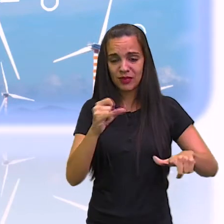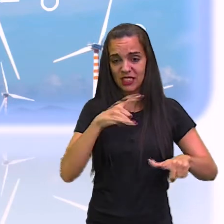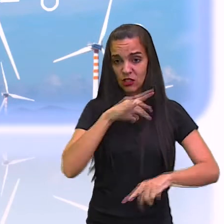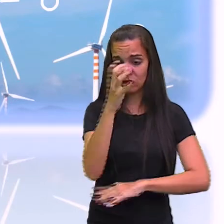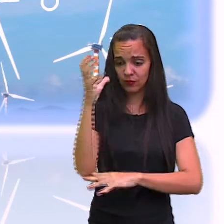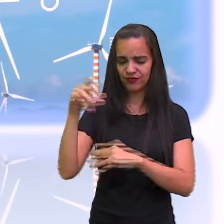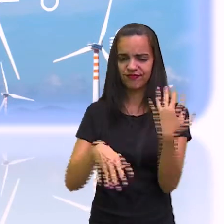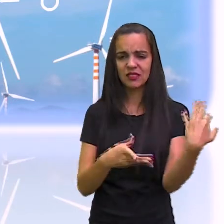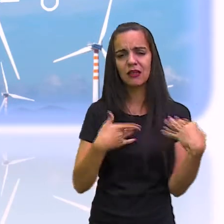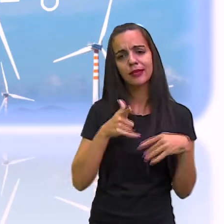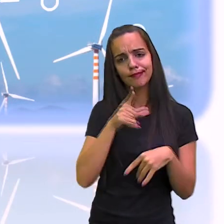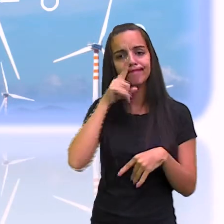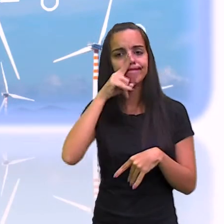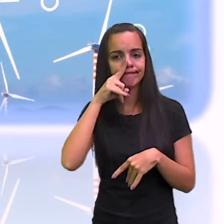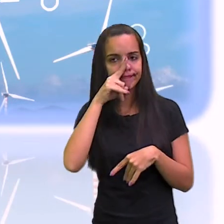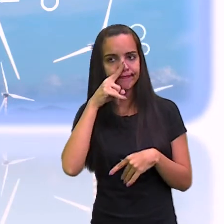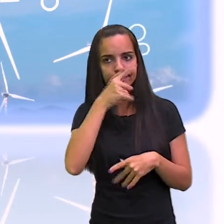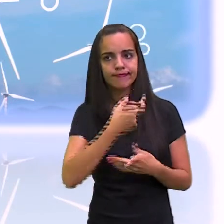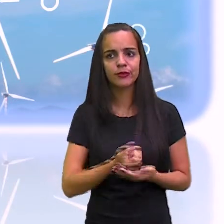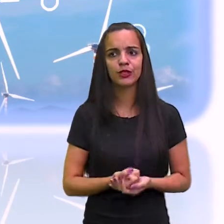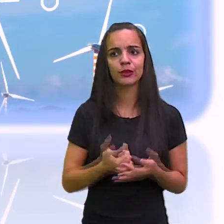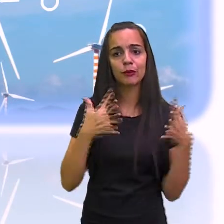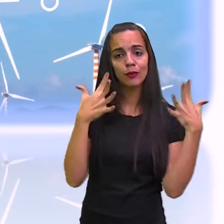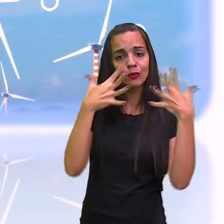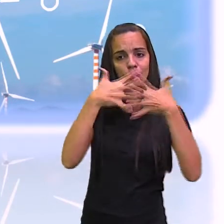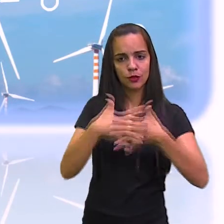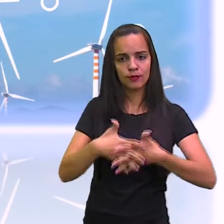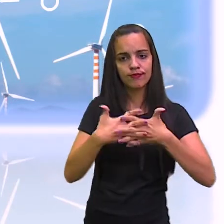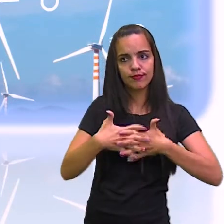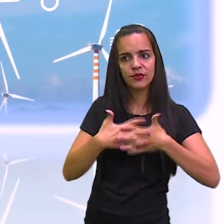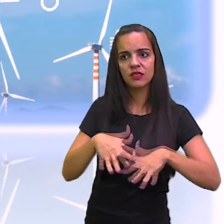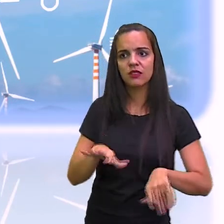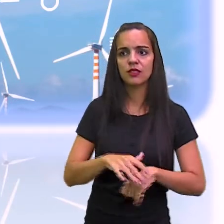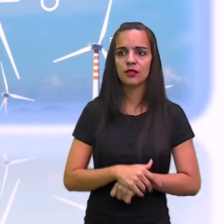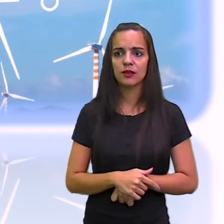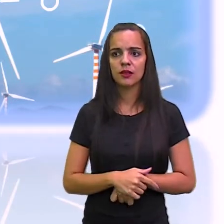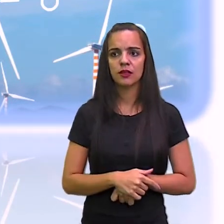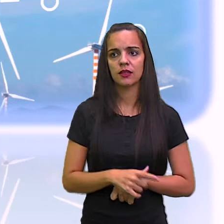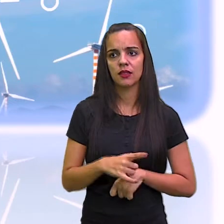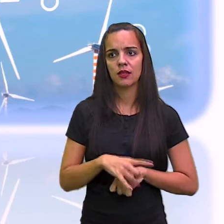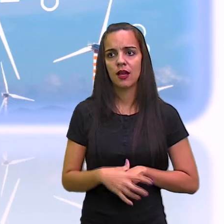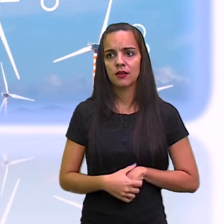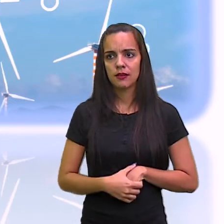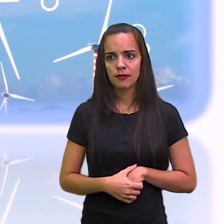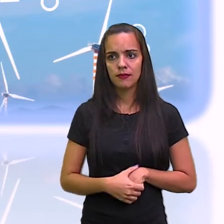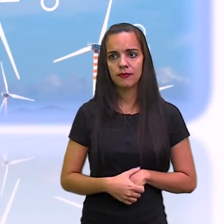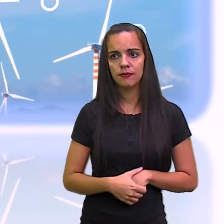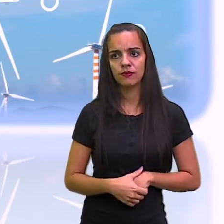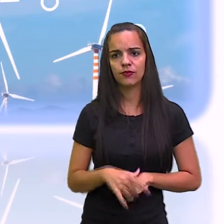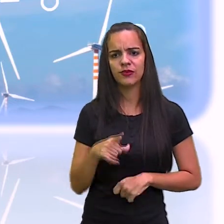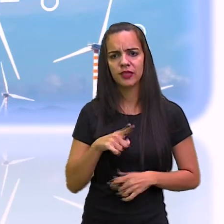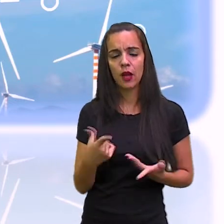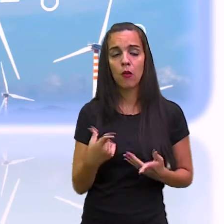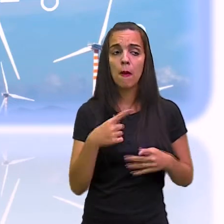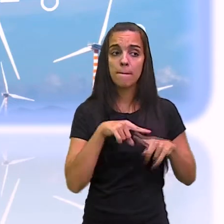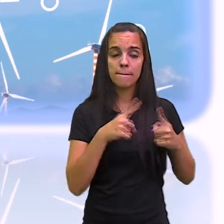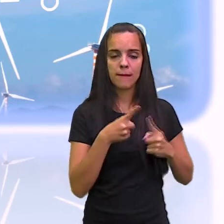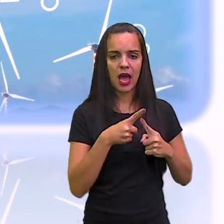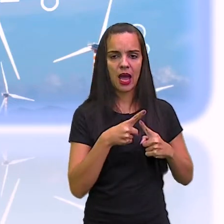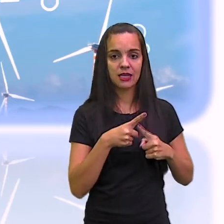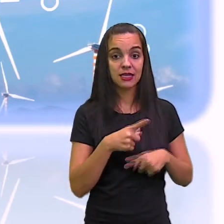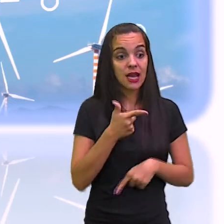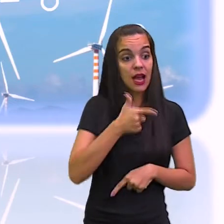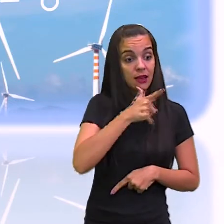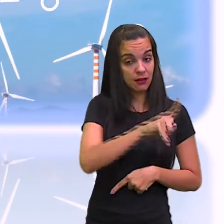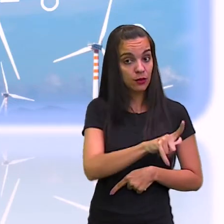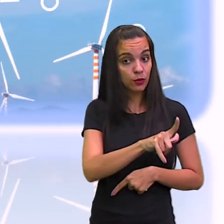morrendo. Mas mesmo assim, as vantagens superam as desvantagens se a gente for olhar, não é